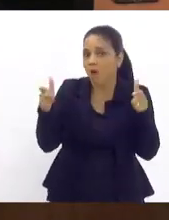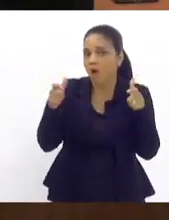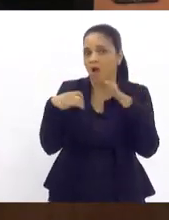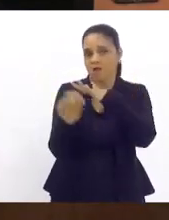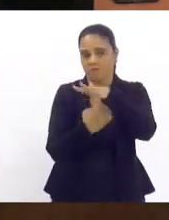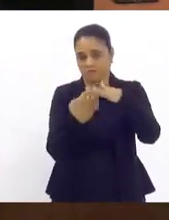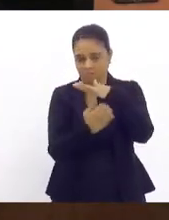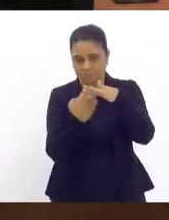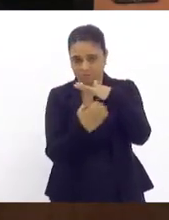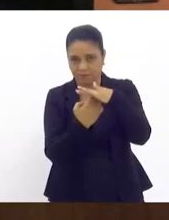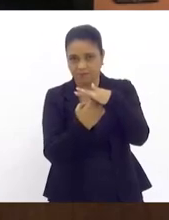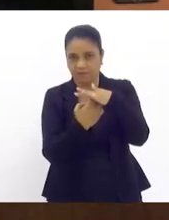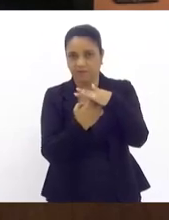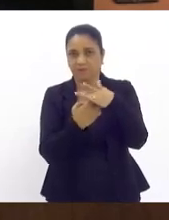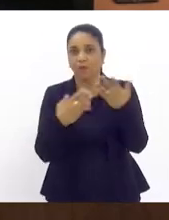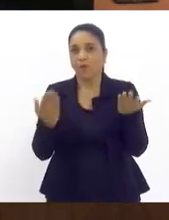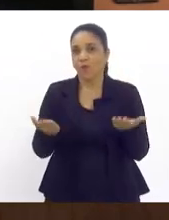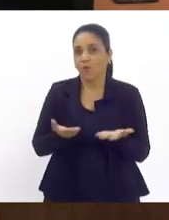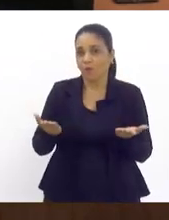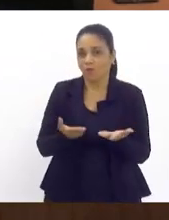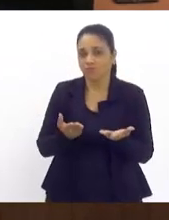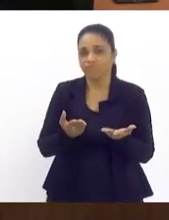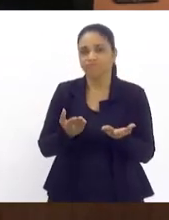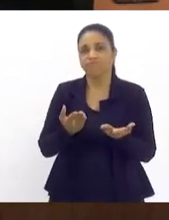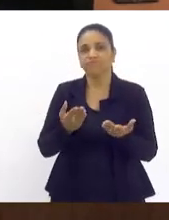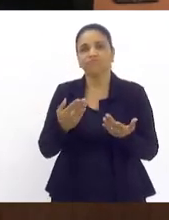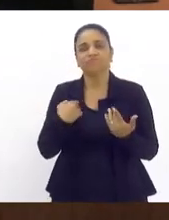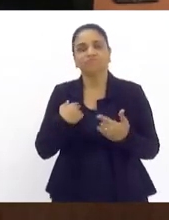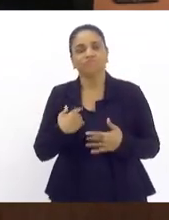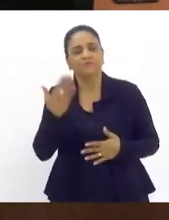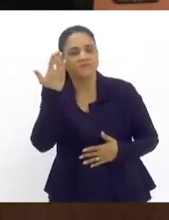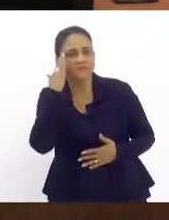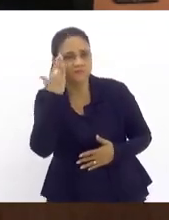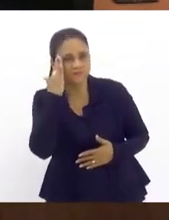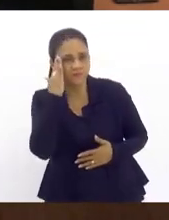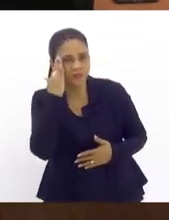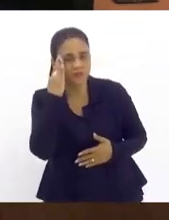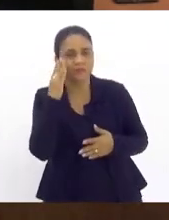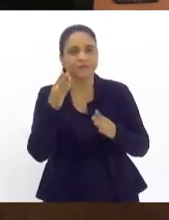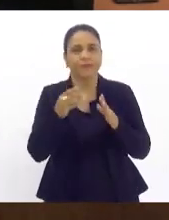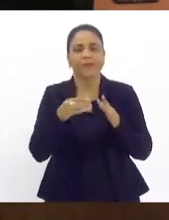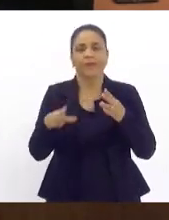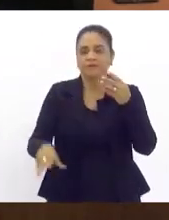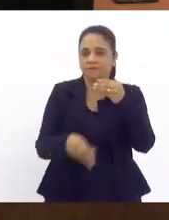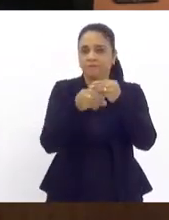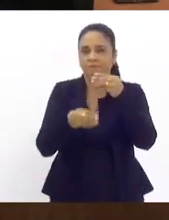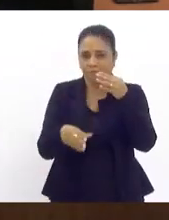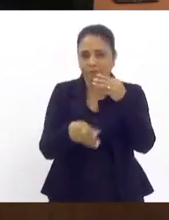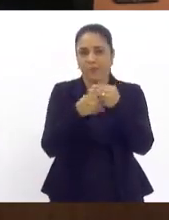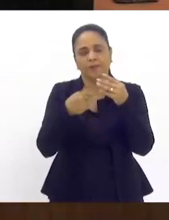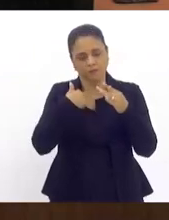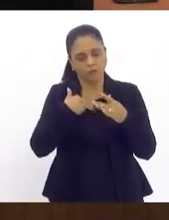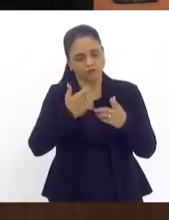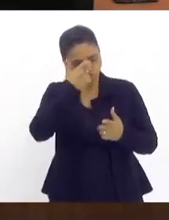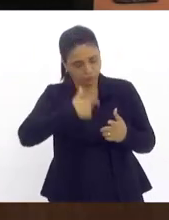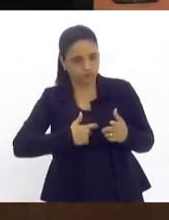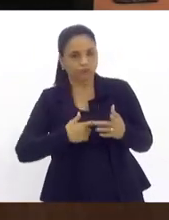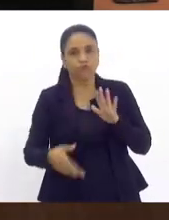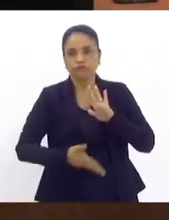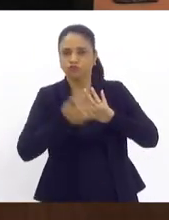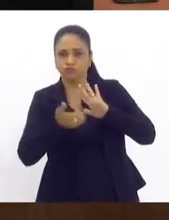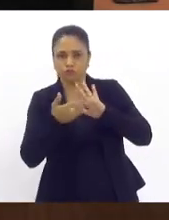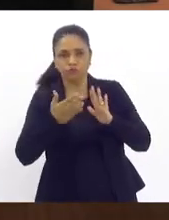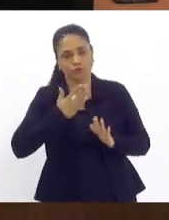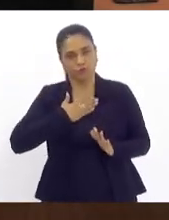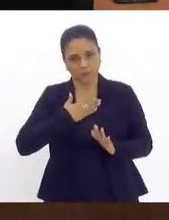Vossa Excelência trazendo novamente, ou chegando num consenso sobre as emendas, eu retiro as minhas, mas a gente tenta ajustar só essa questão de ressalvar o pequeno